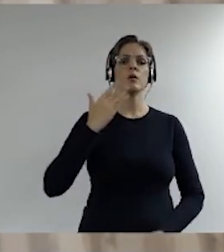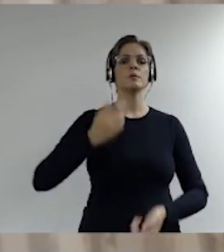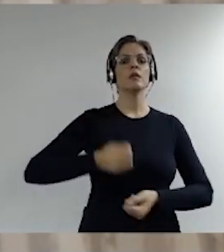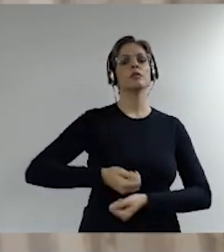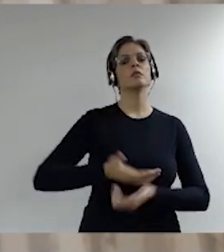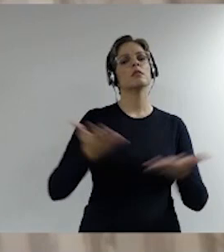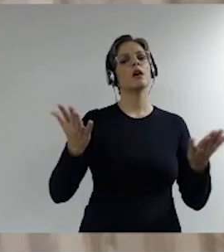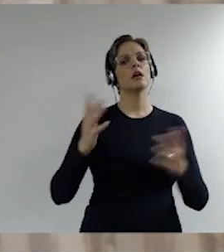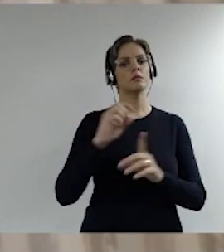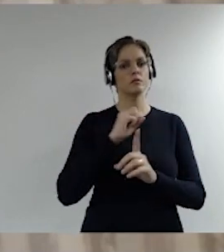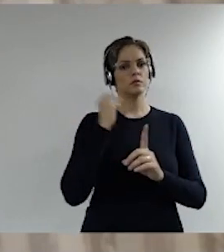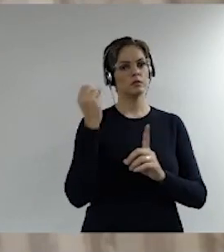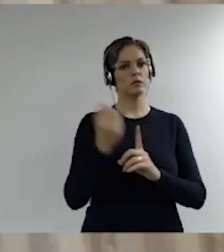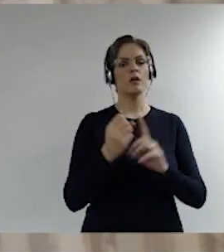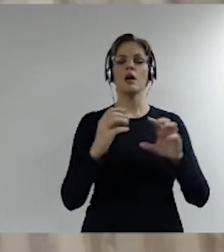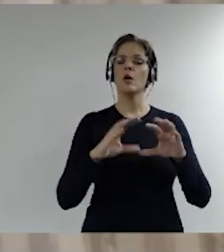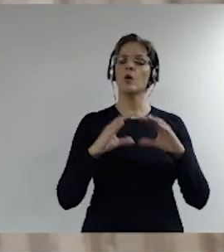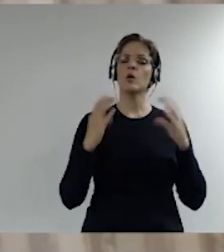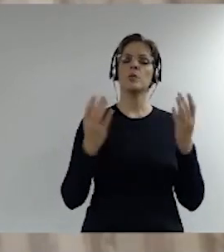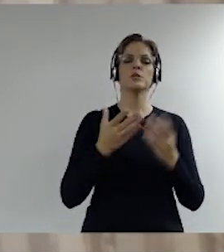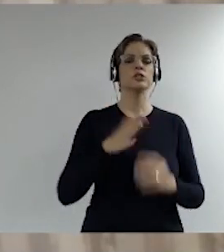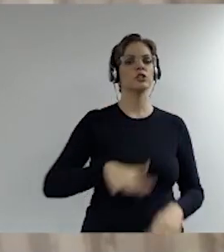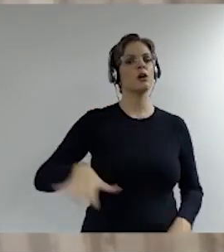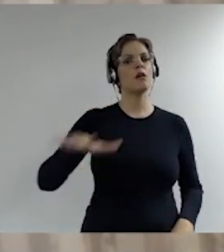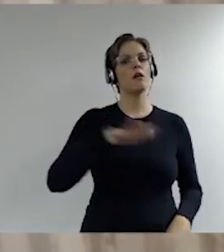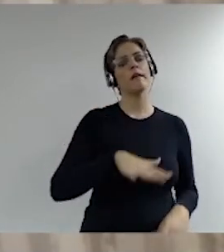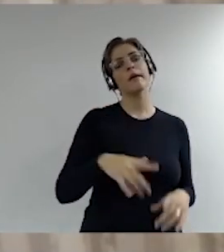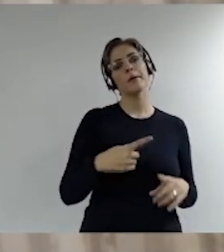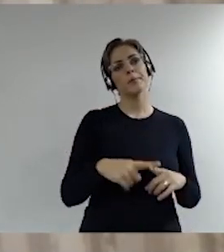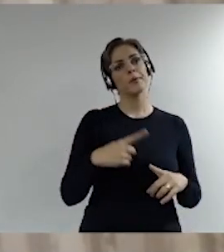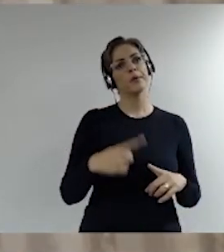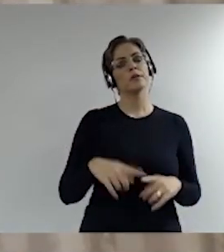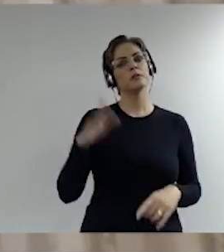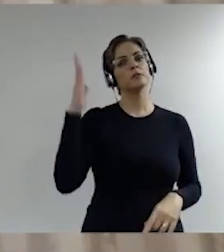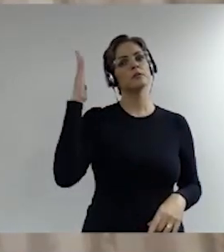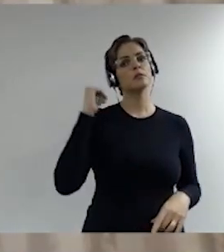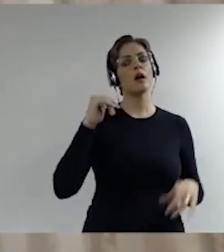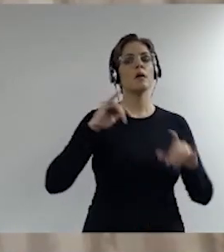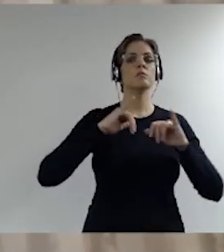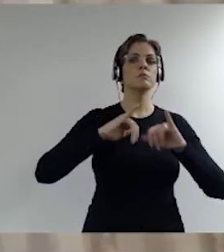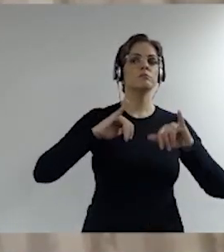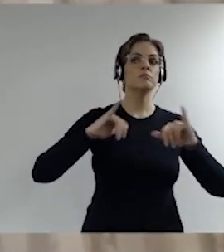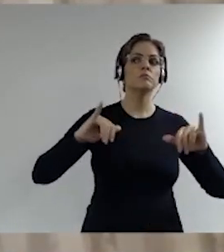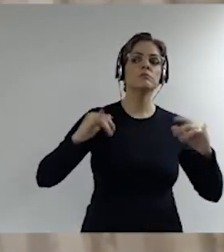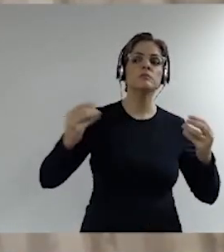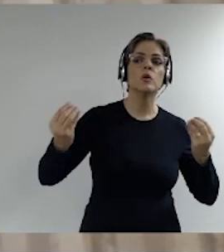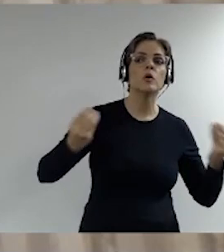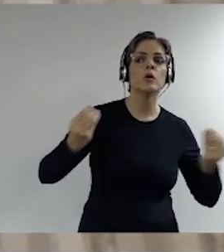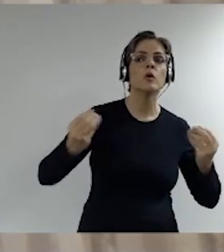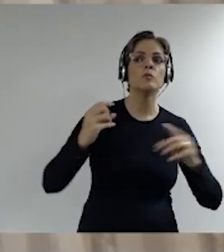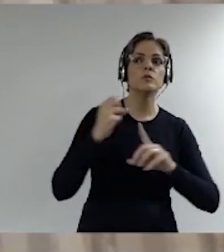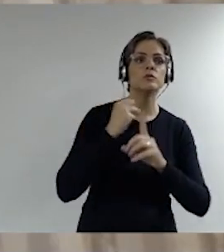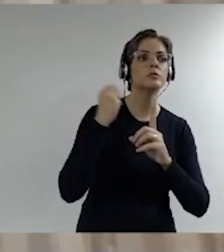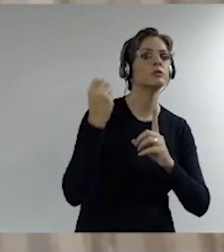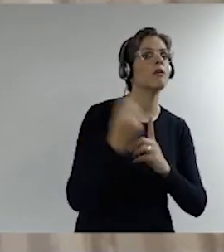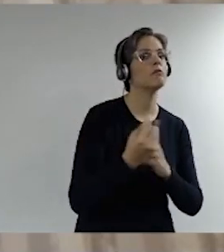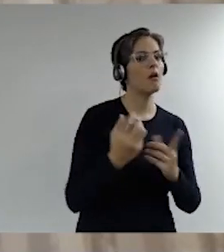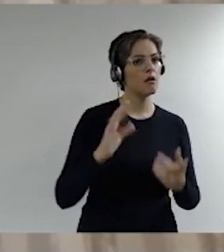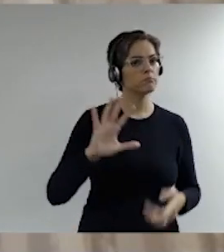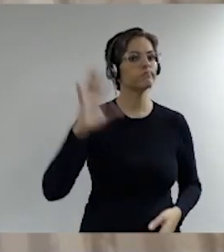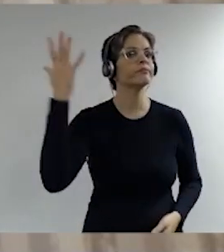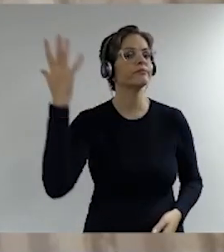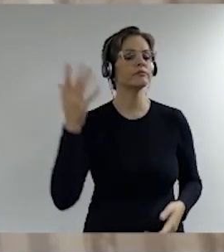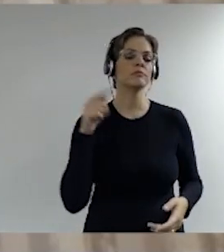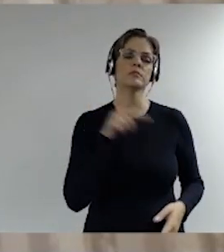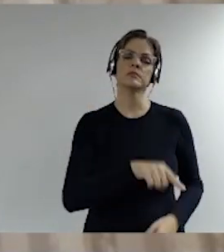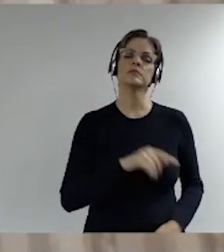a sociedade, para a comunidade, porque, afinal de contas, o nosso tema é repercussões jurídicas e sociais também, e nós tivemos essa iniciativa